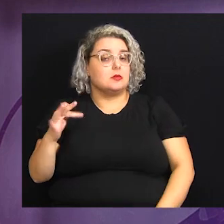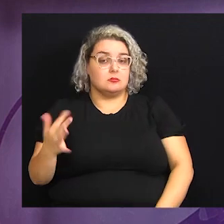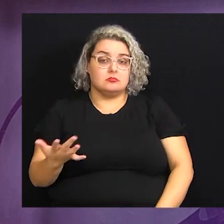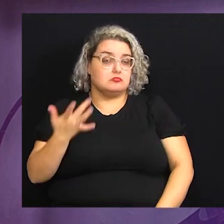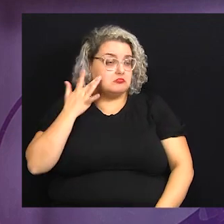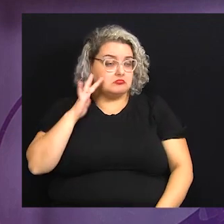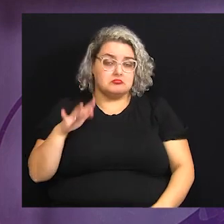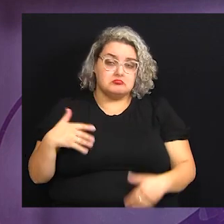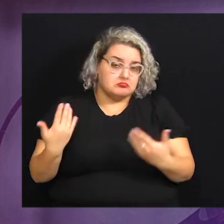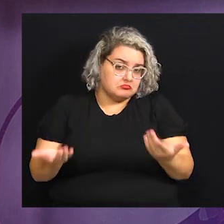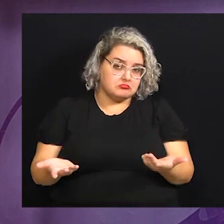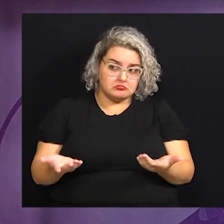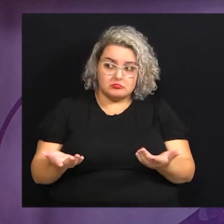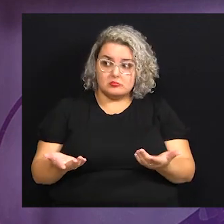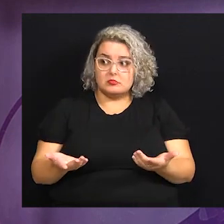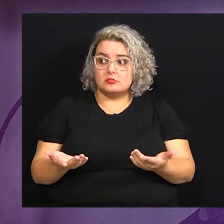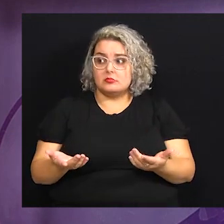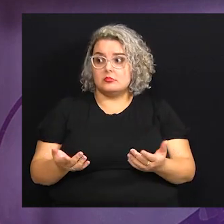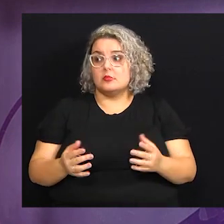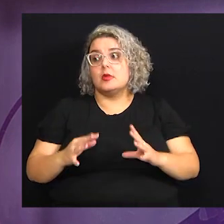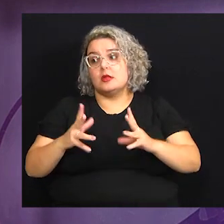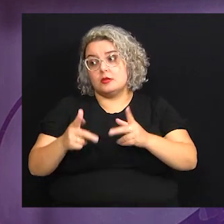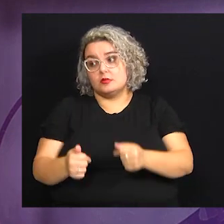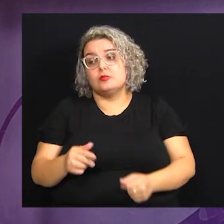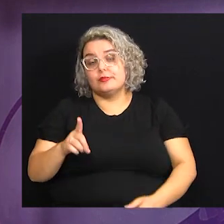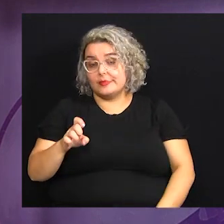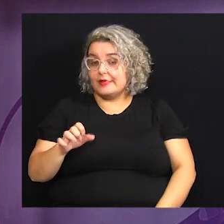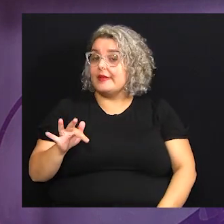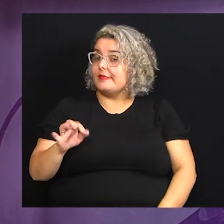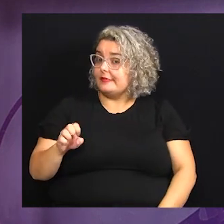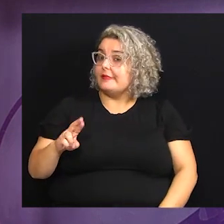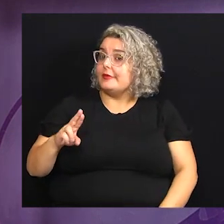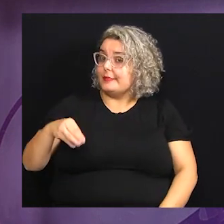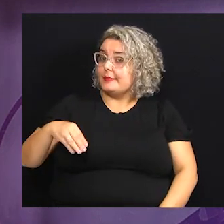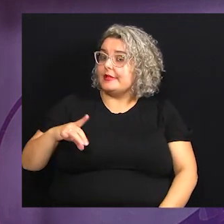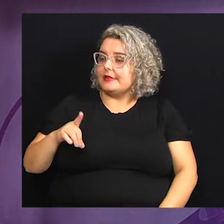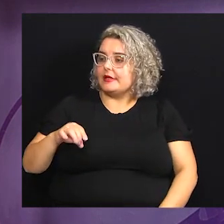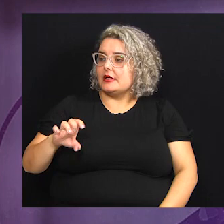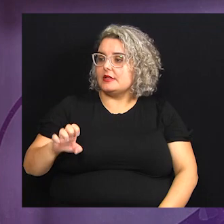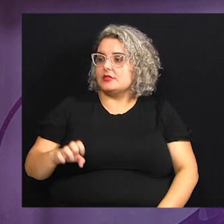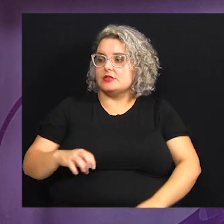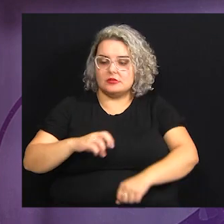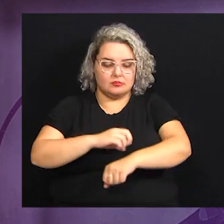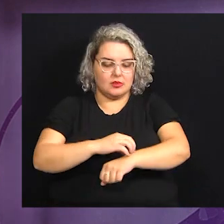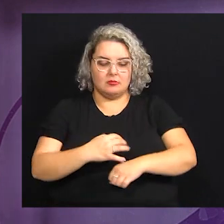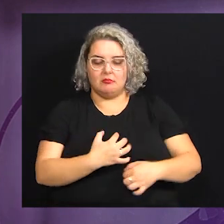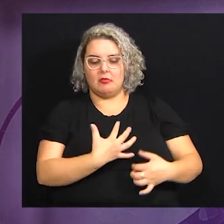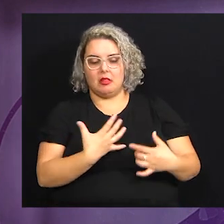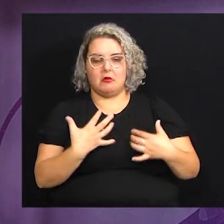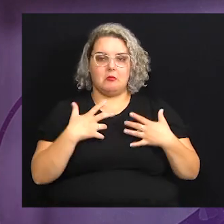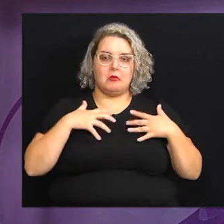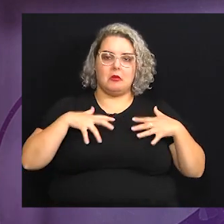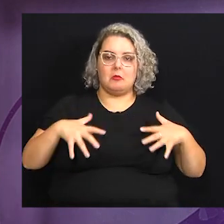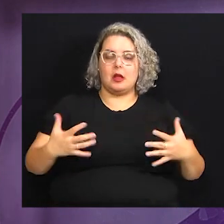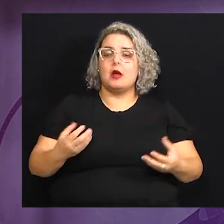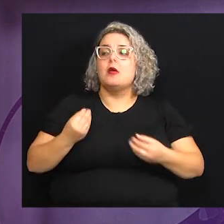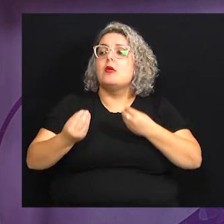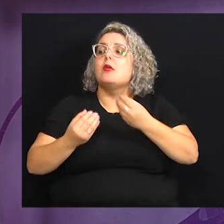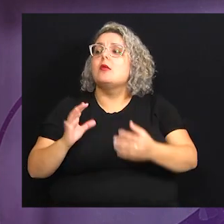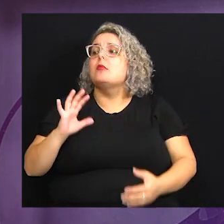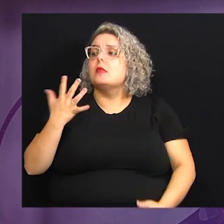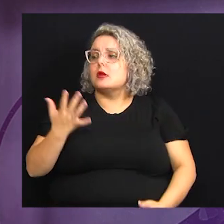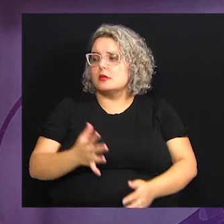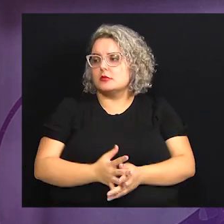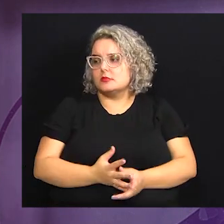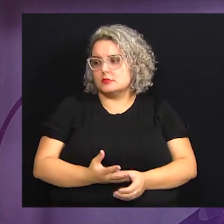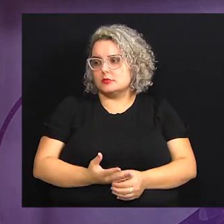se machucar e não perceber. E E isso tudo gera deformidades, né? E essa mancha, ela vai se espalhando pelo corpo? Como